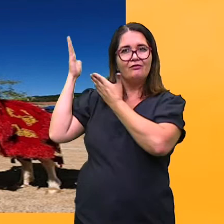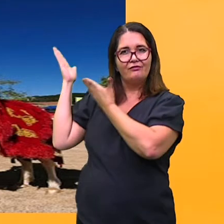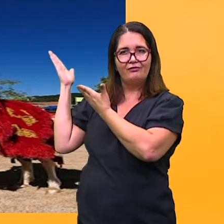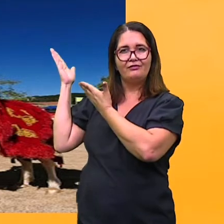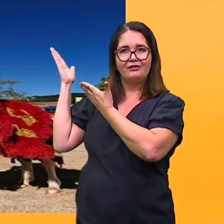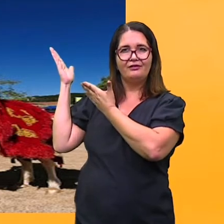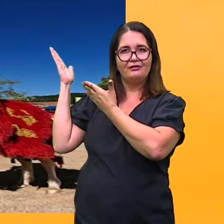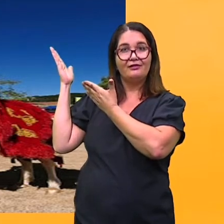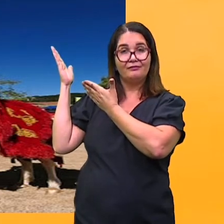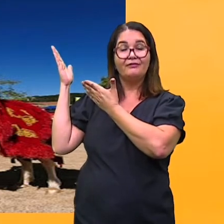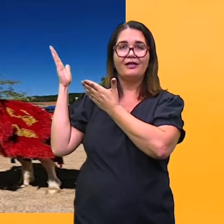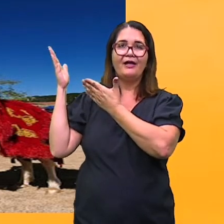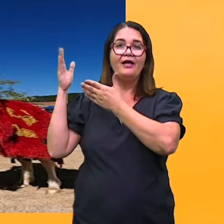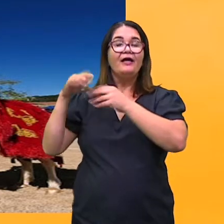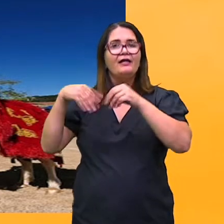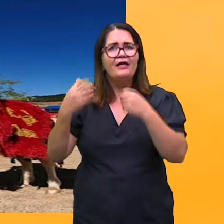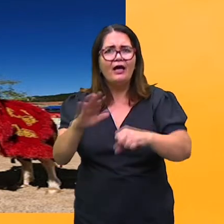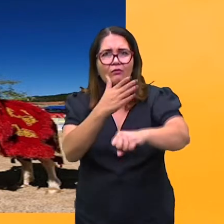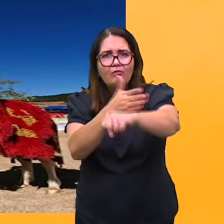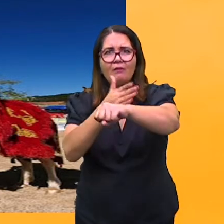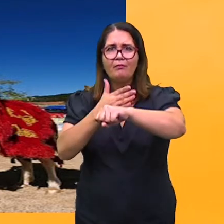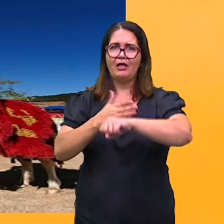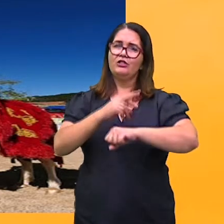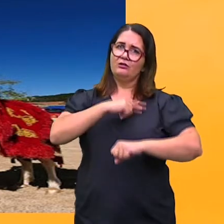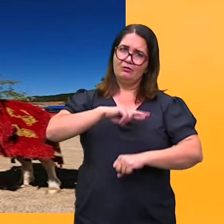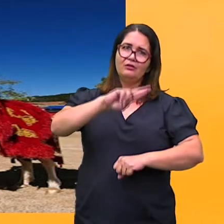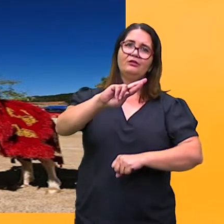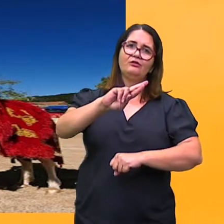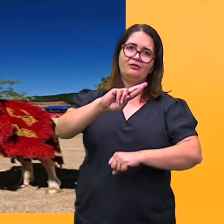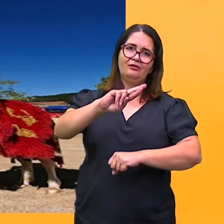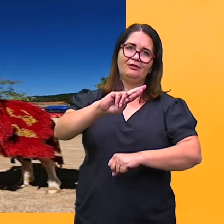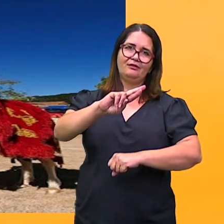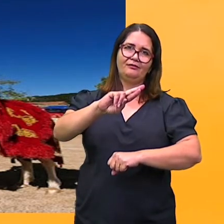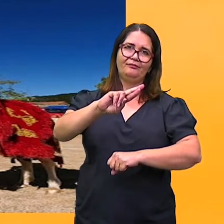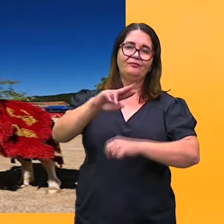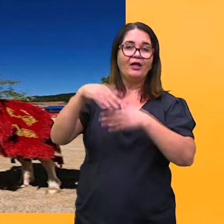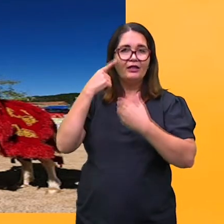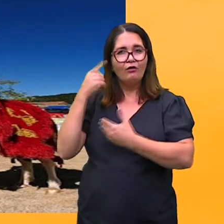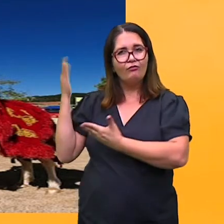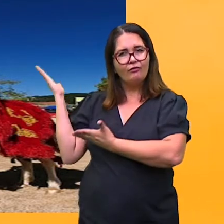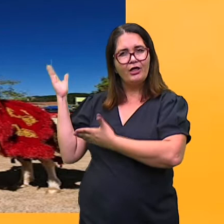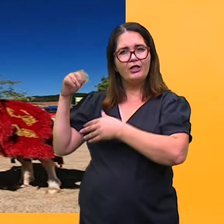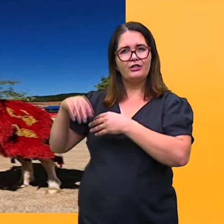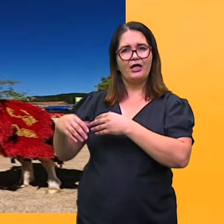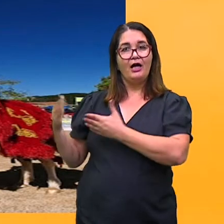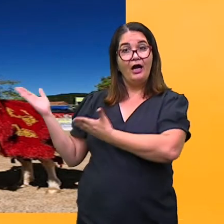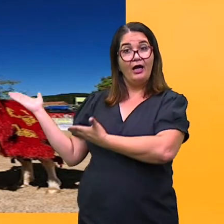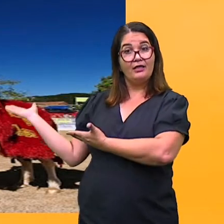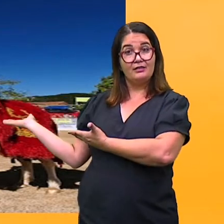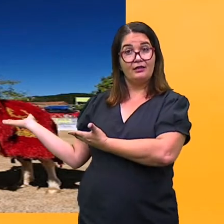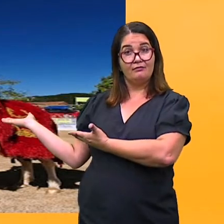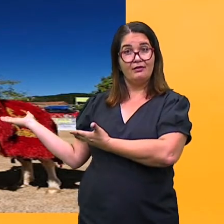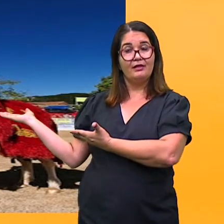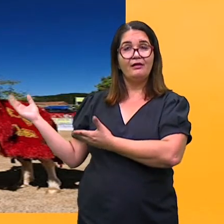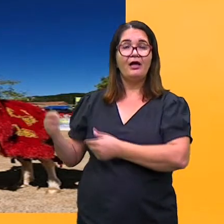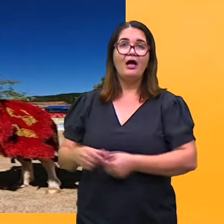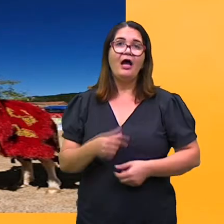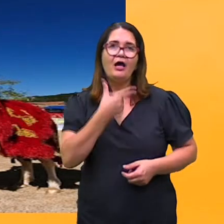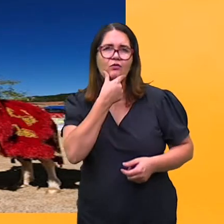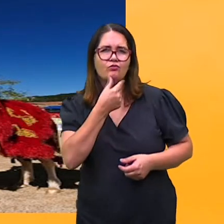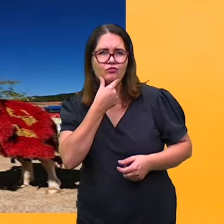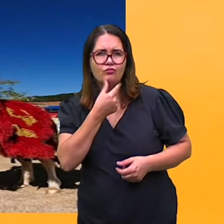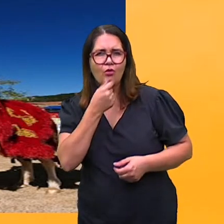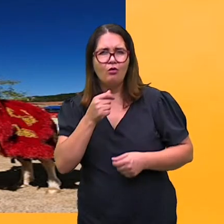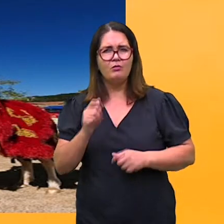nós temos os cavalheiros, tá? Em respeito, né? Porque a bandeira do divino fica em